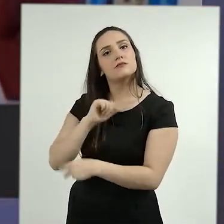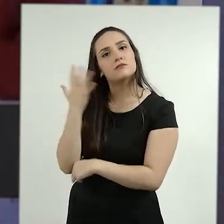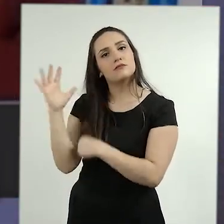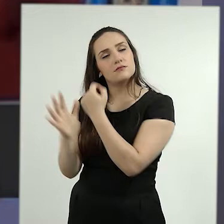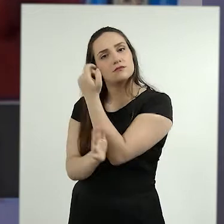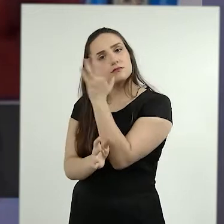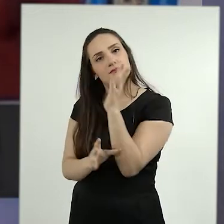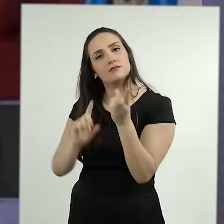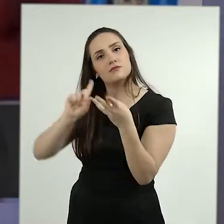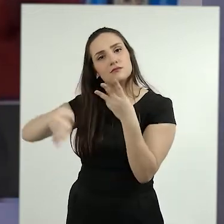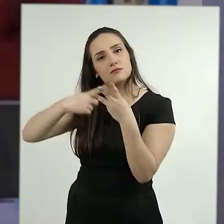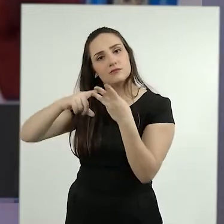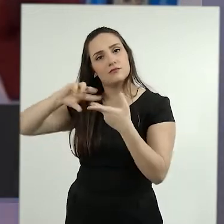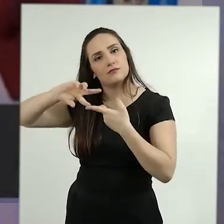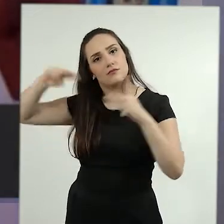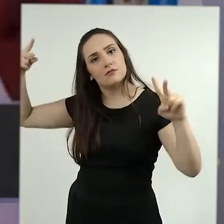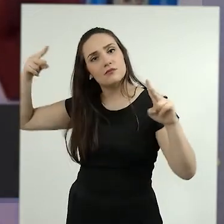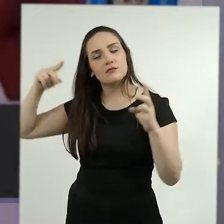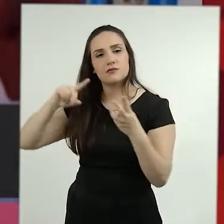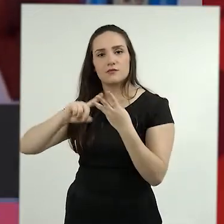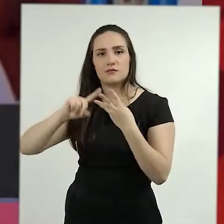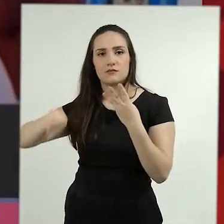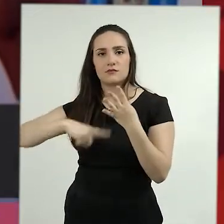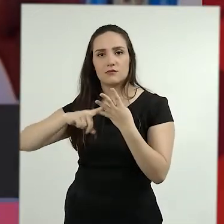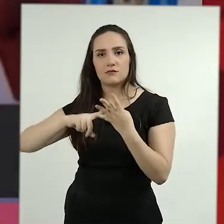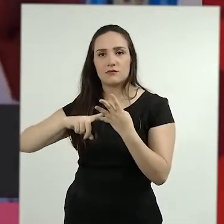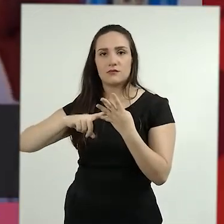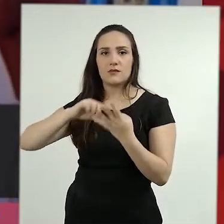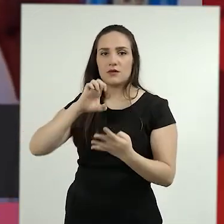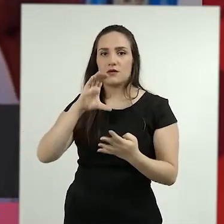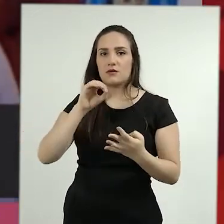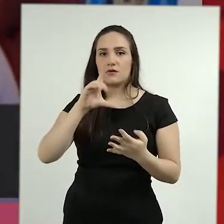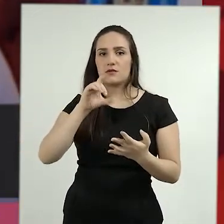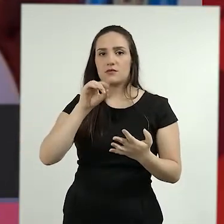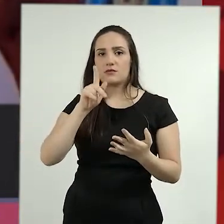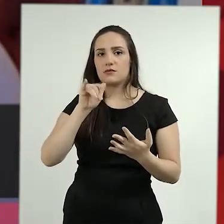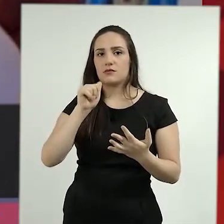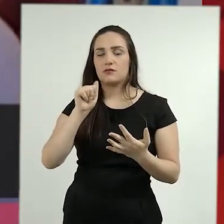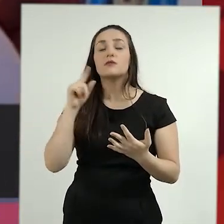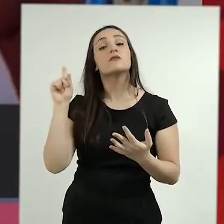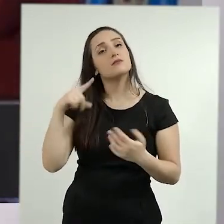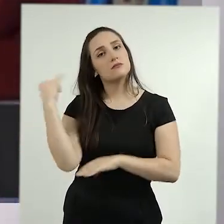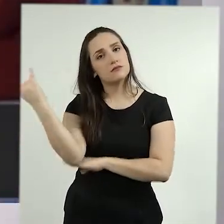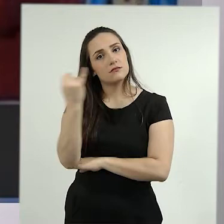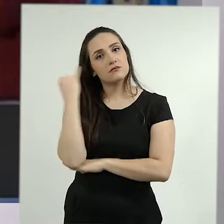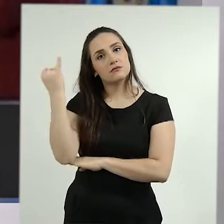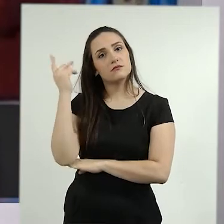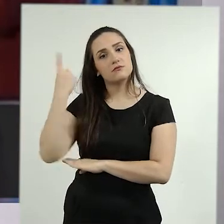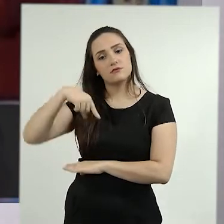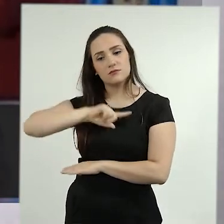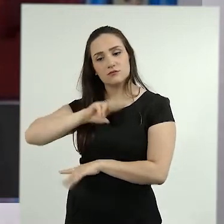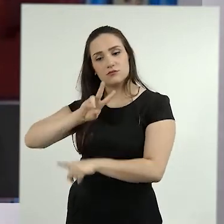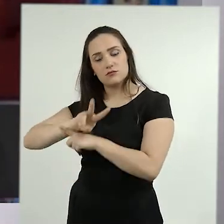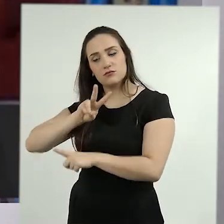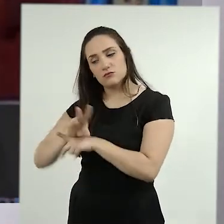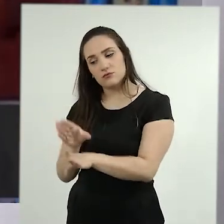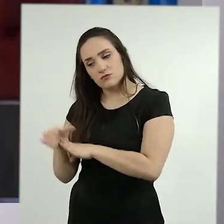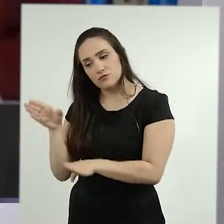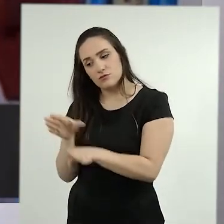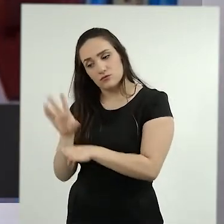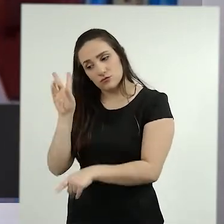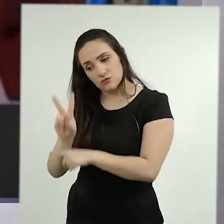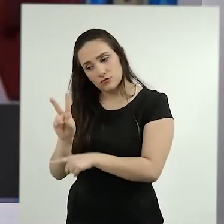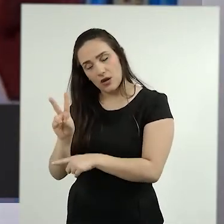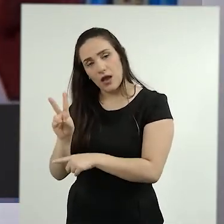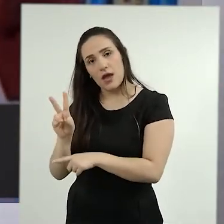como ecologia, como genética. Então, a educação ela é primordial para a gente trabalhar com conservação. E